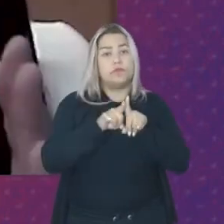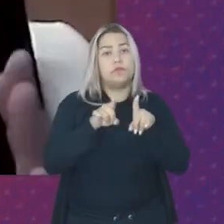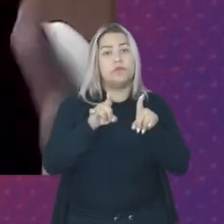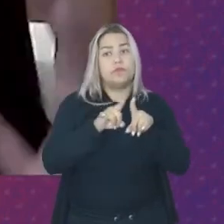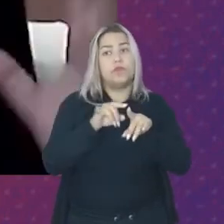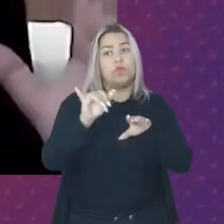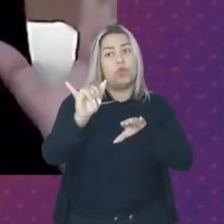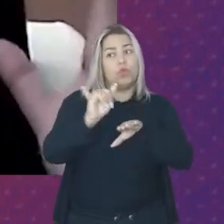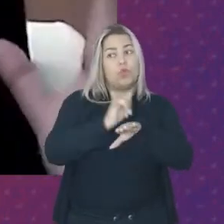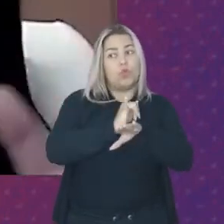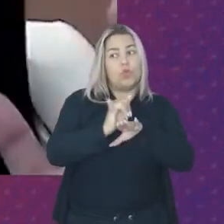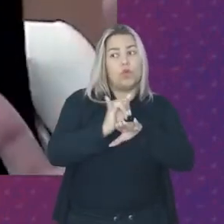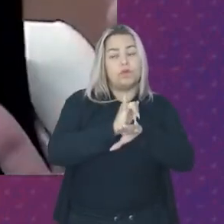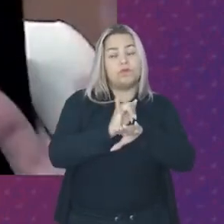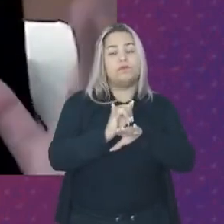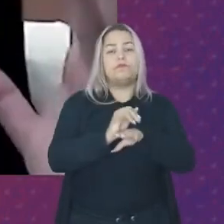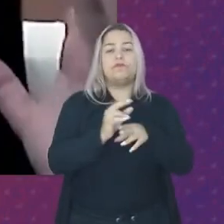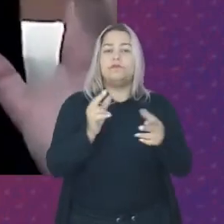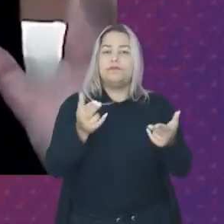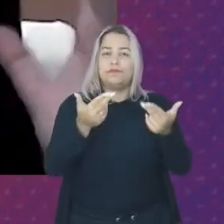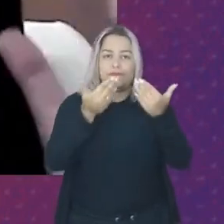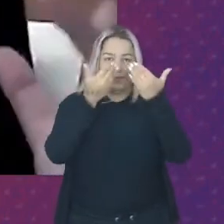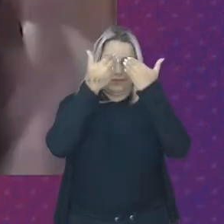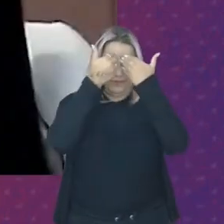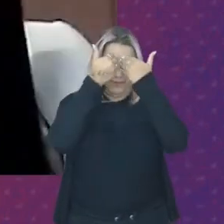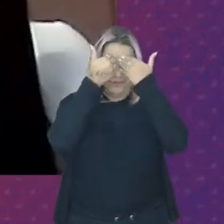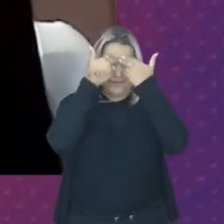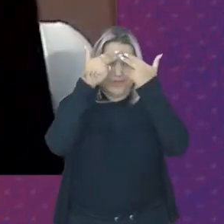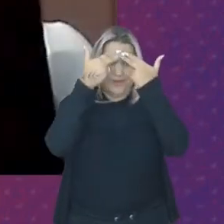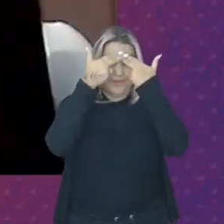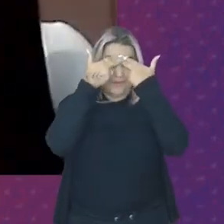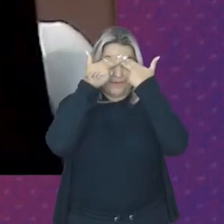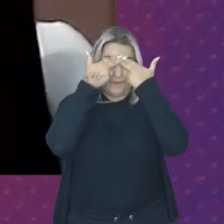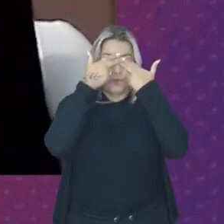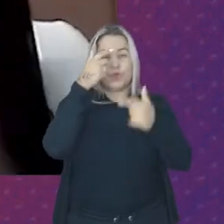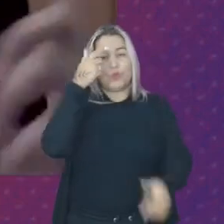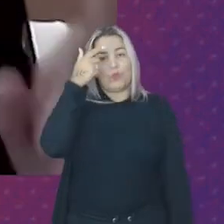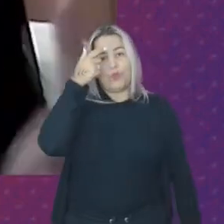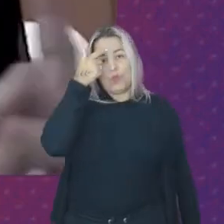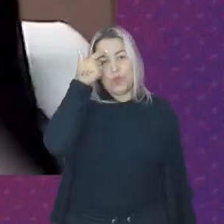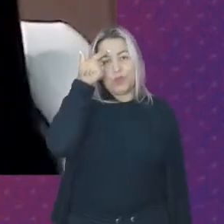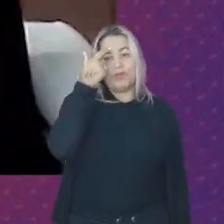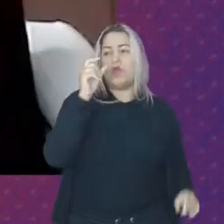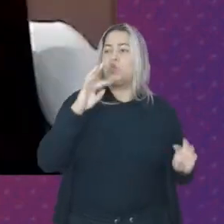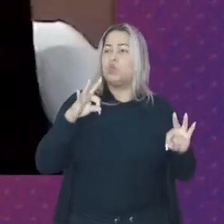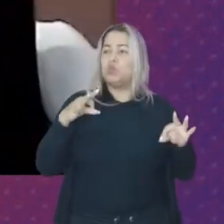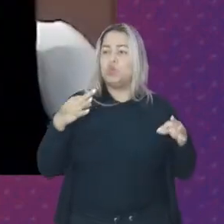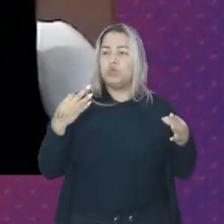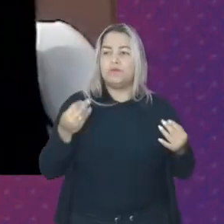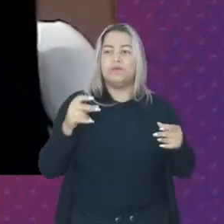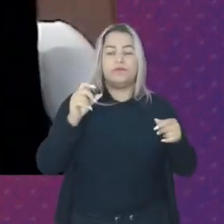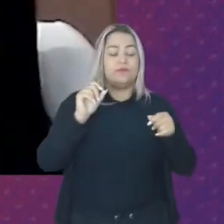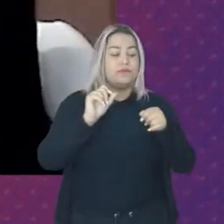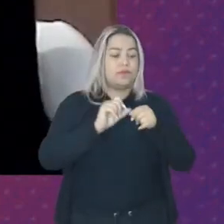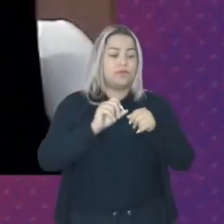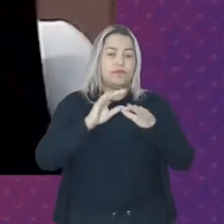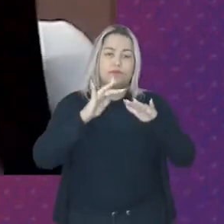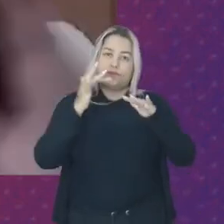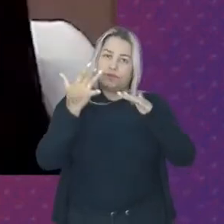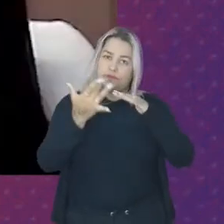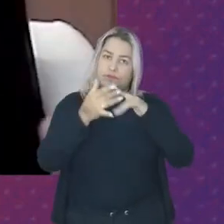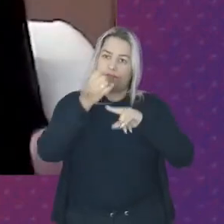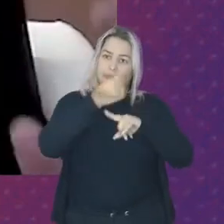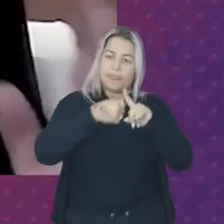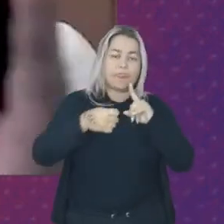é estratégia. Coloque isso bem firme no seu pensamento. Tudo que você coloca nas suas redes